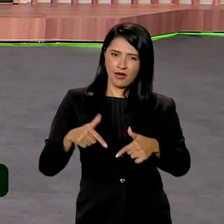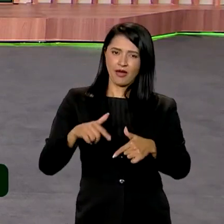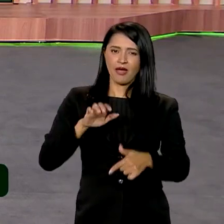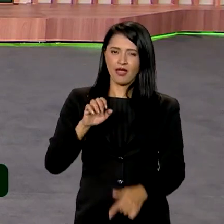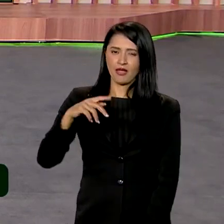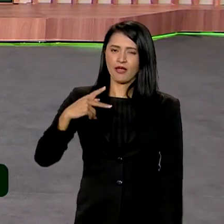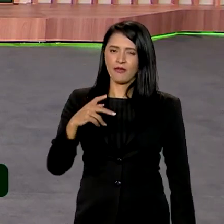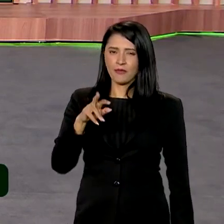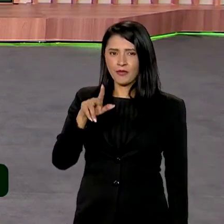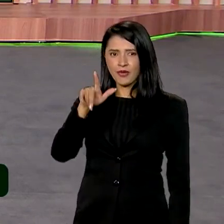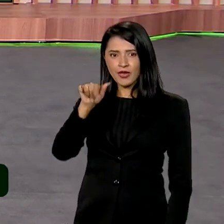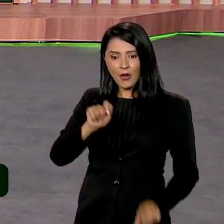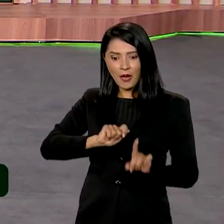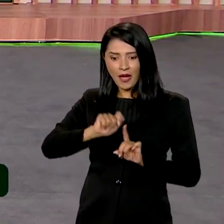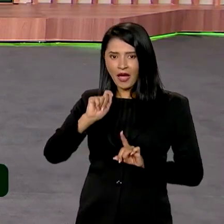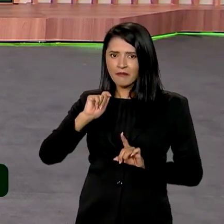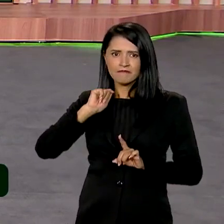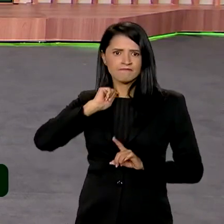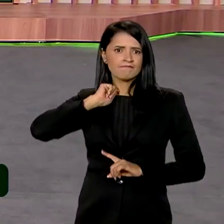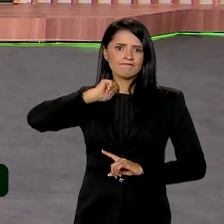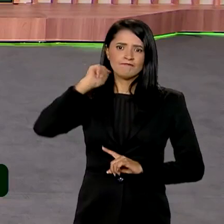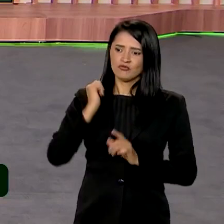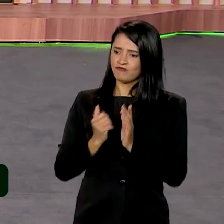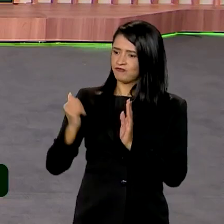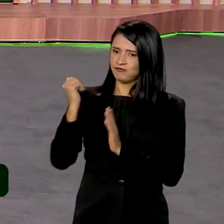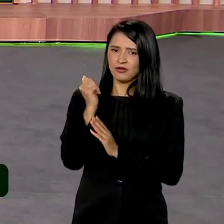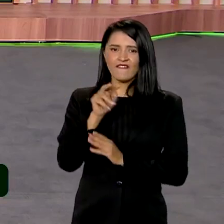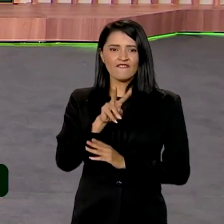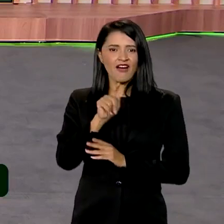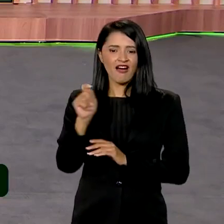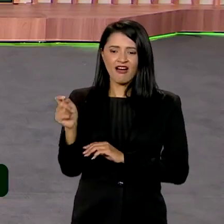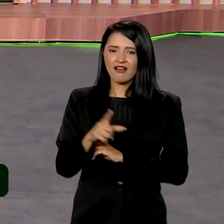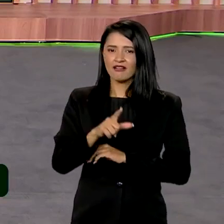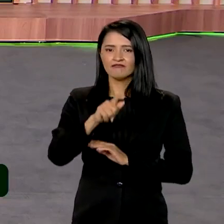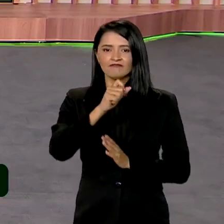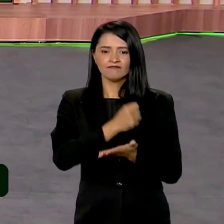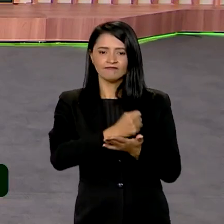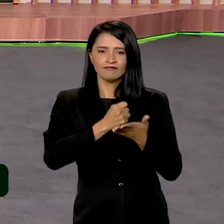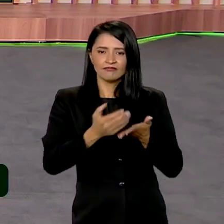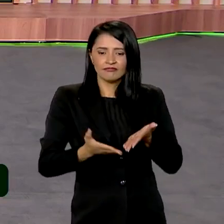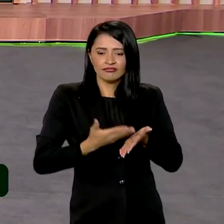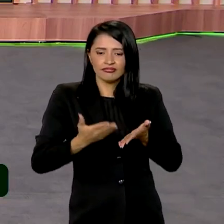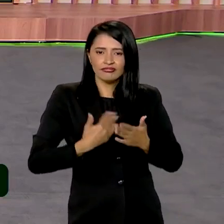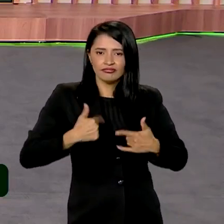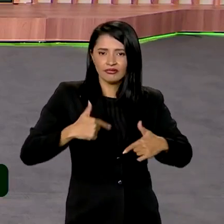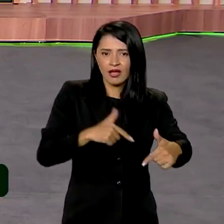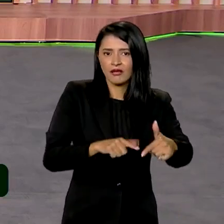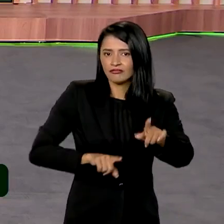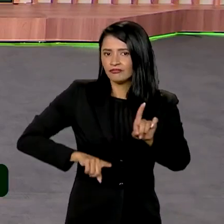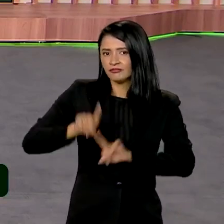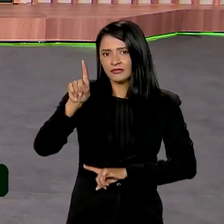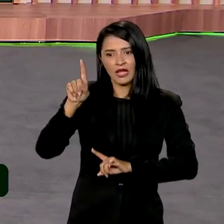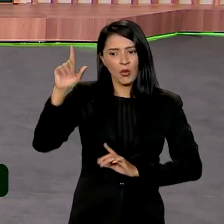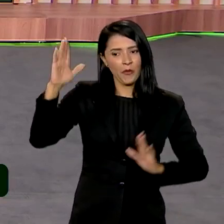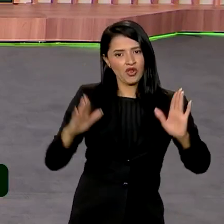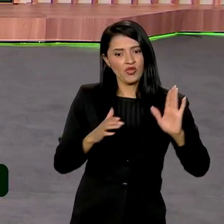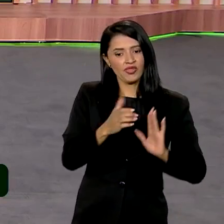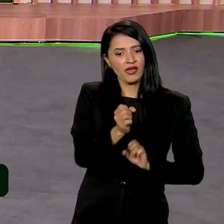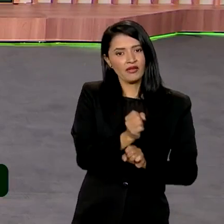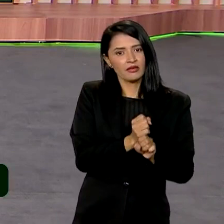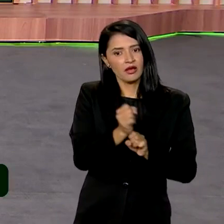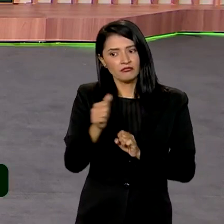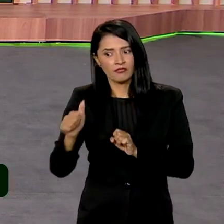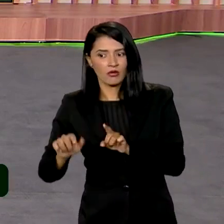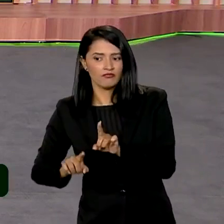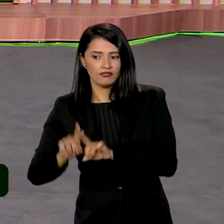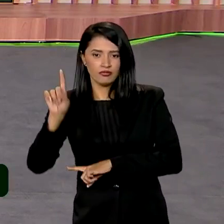abril superou as expectativas de geração de vagas com carteira assinada, com um recorde de empregos dos últimos 10 anos.